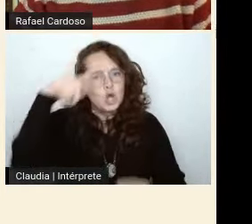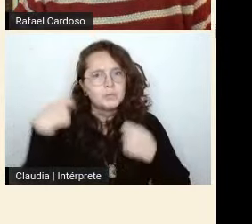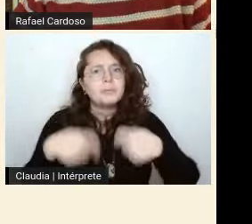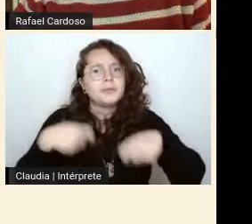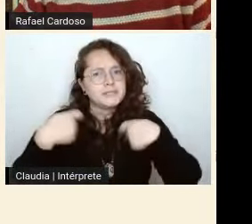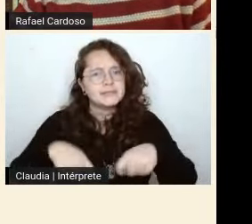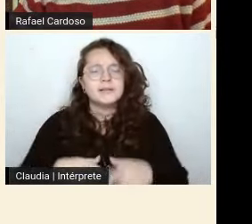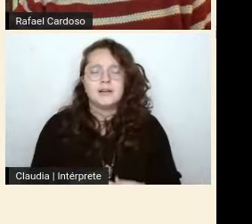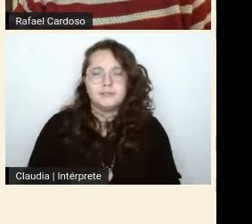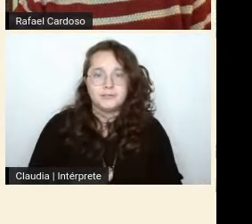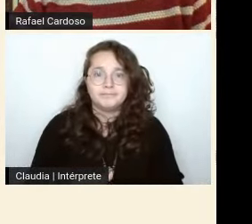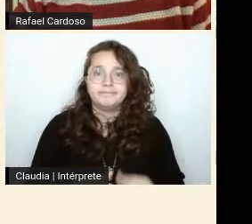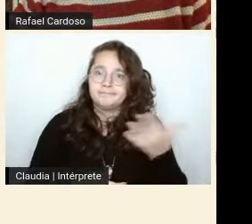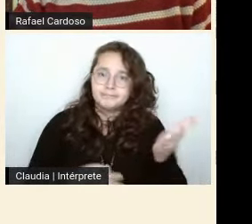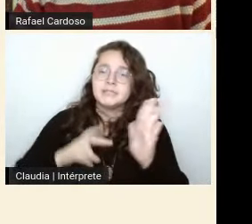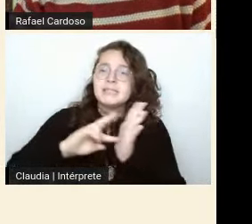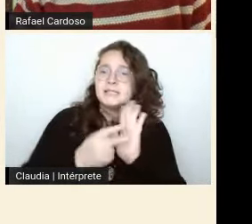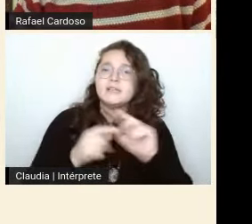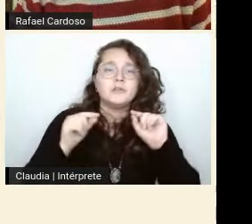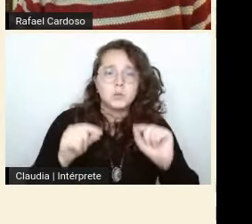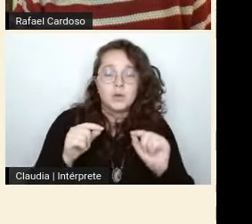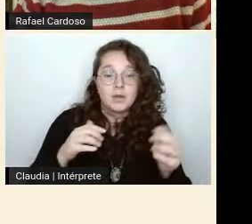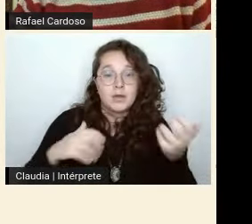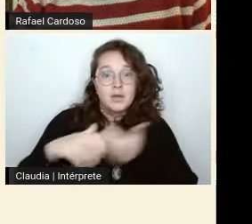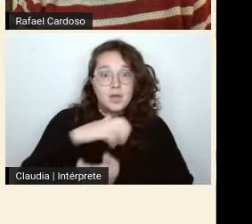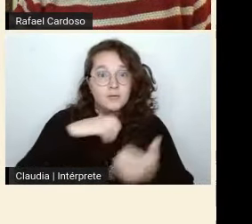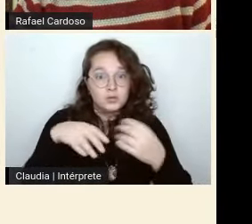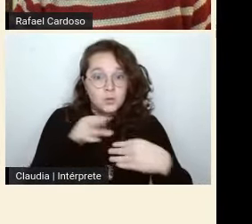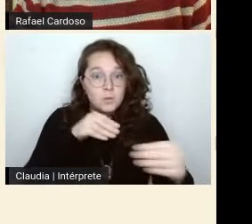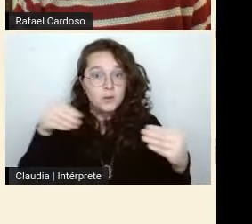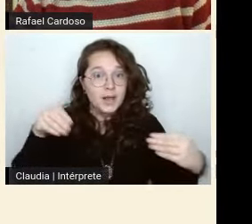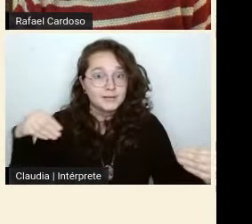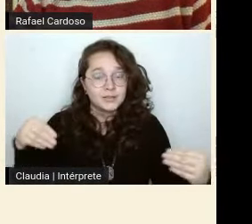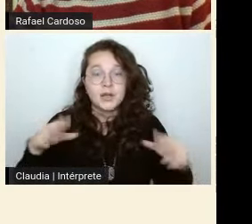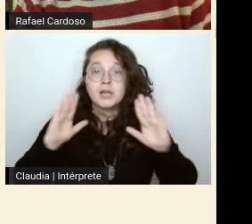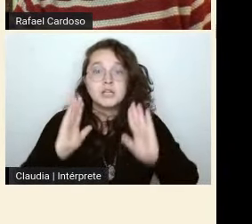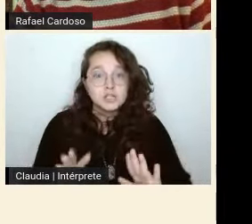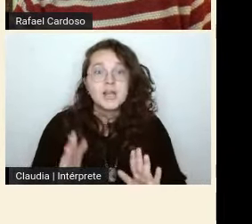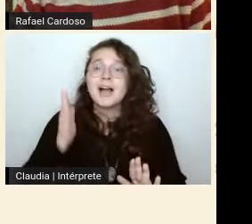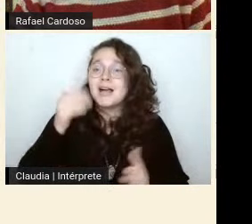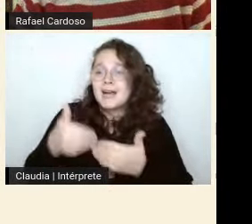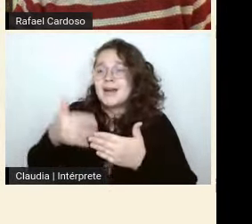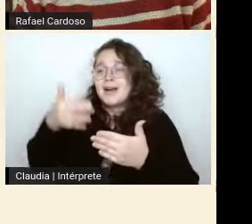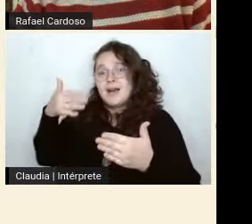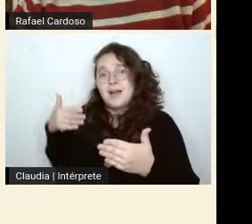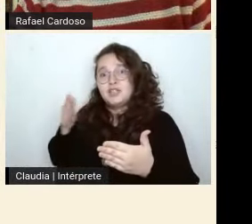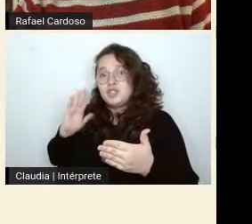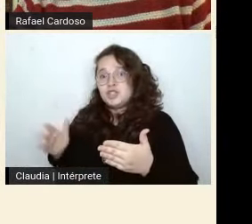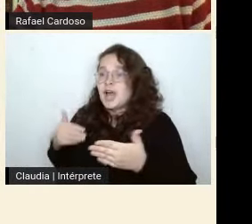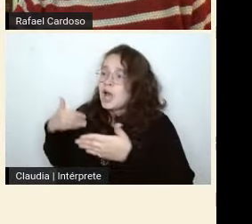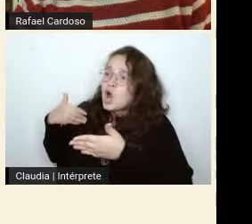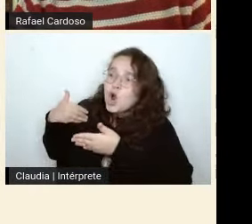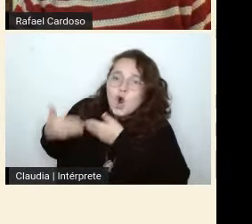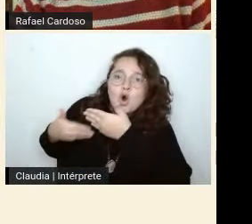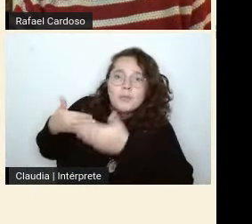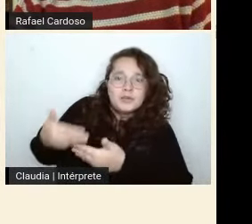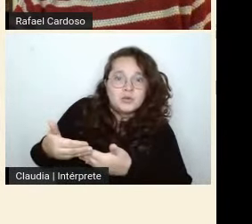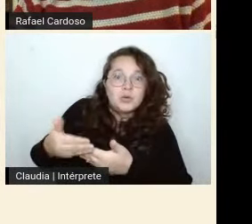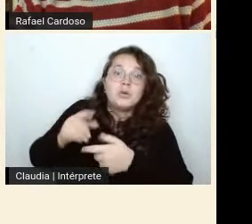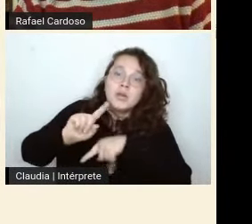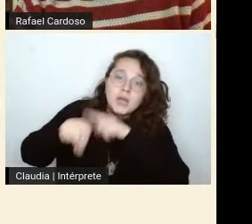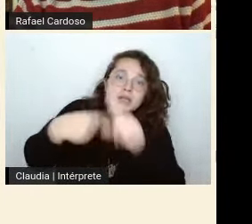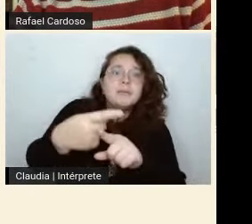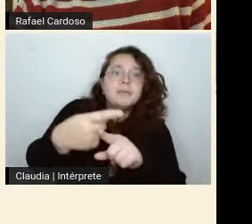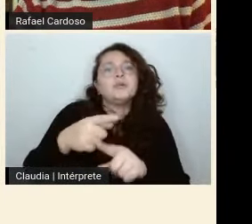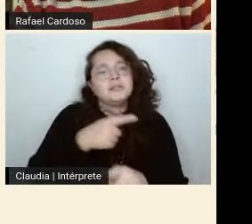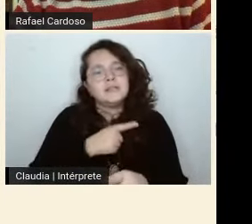seja, que a tal revolução plástica já estava em curso antes de 1922 e teria ocorrido de toda maneira,